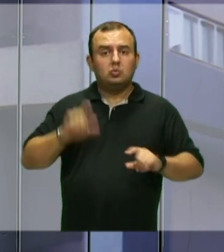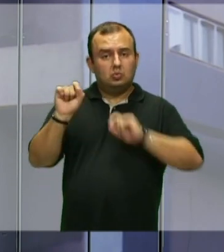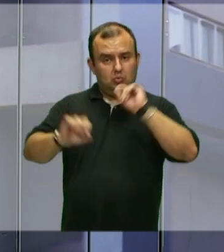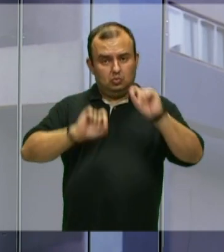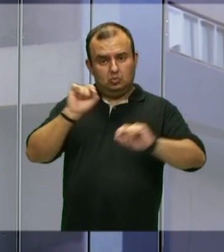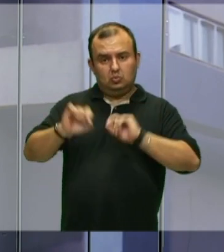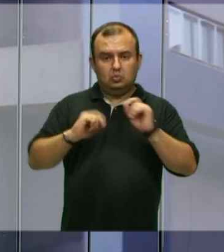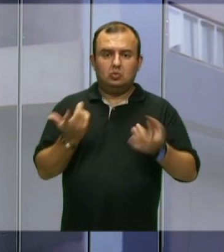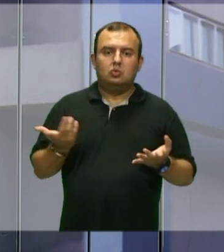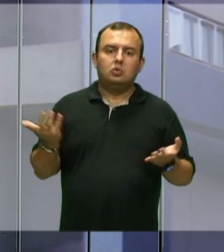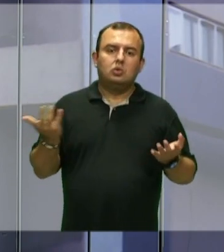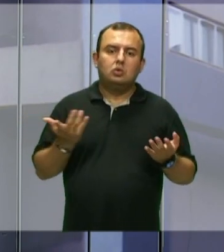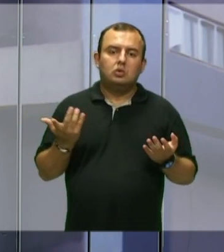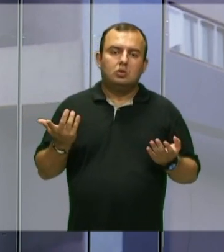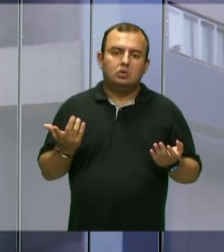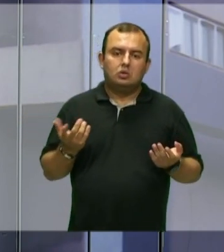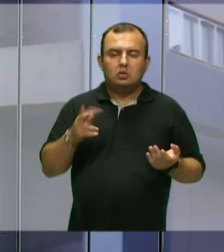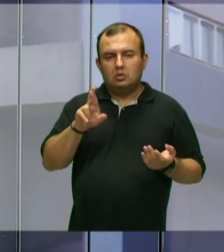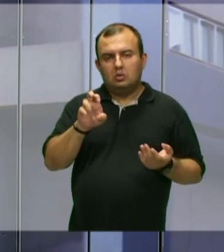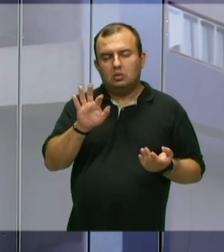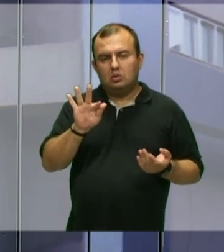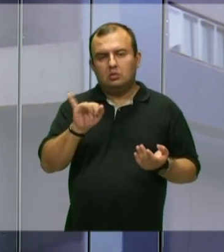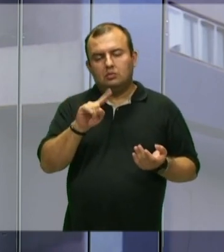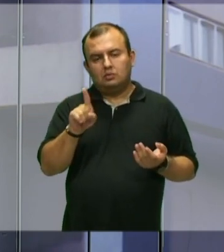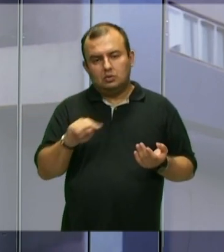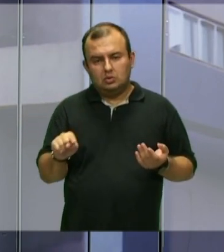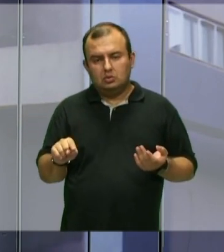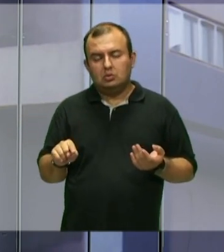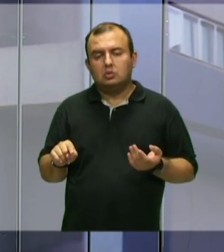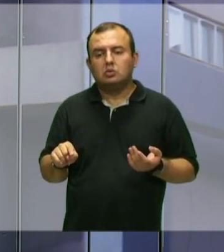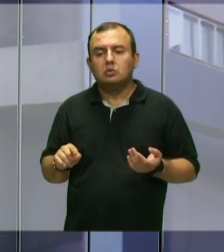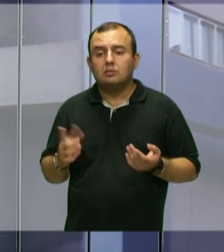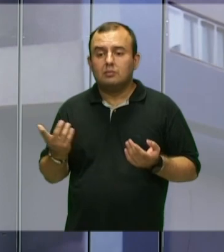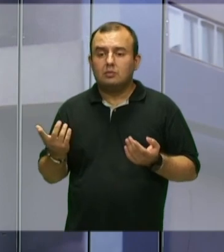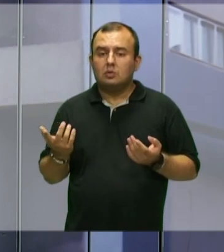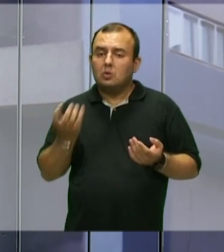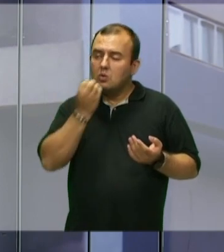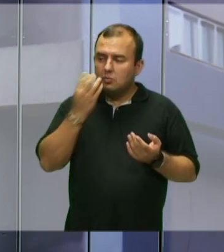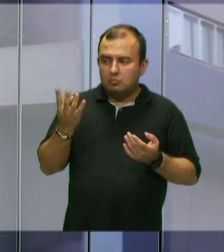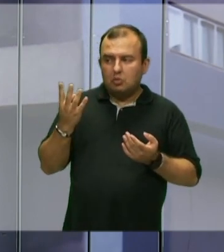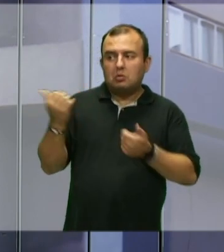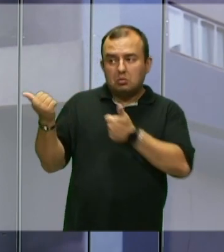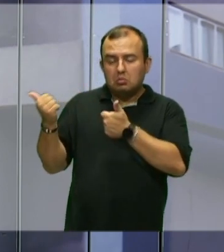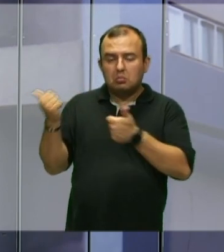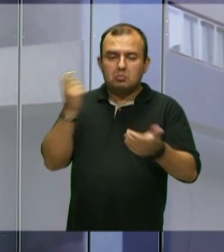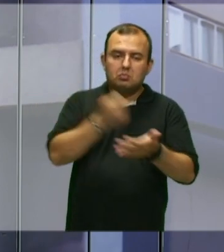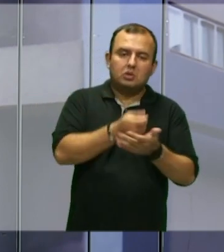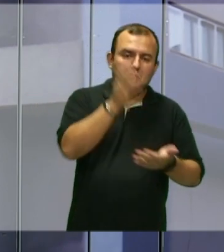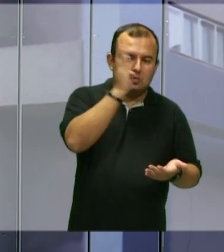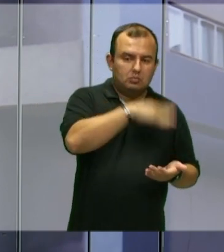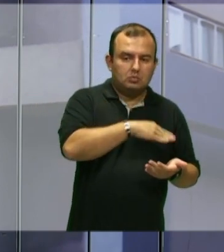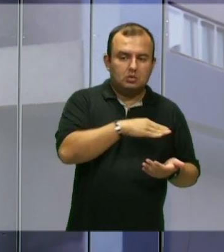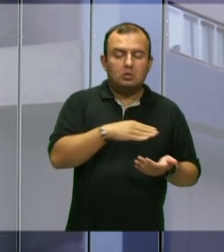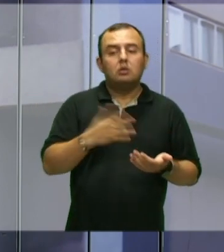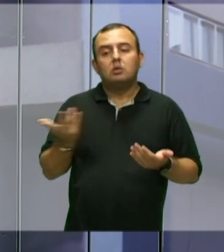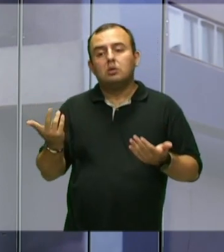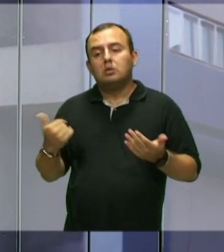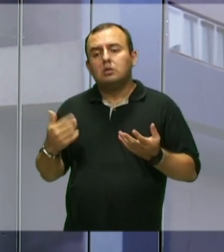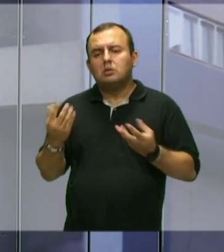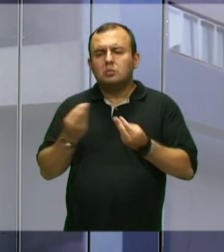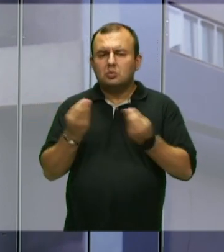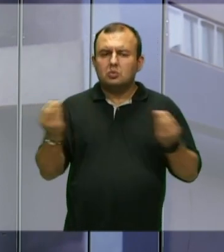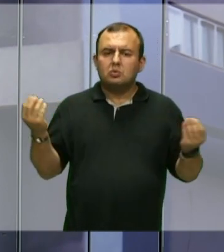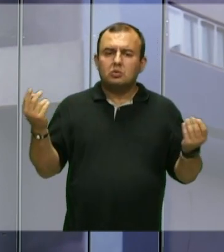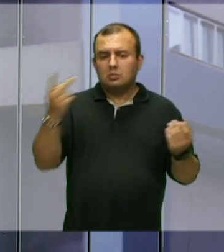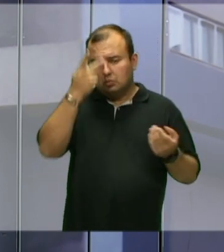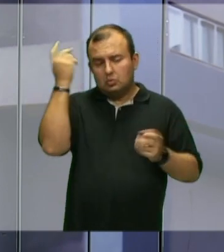hoje a questão do refis. Né? Claro que o bom acaba pagando pelo mal, né? Mas muitas pessoas, Maurício, eles esperam